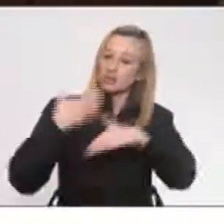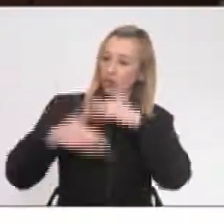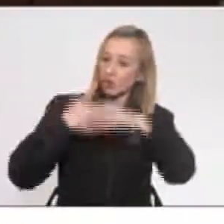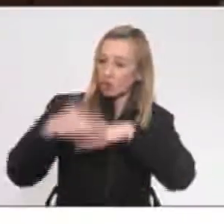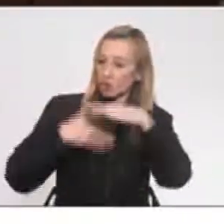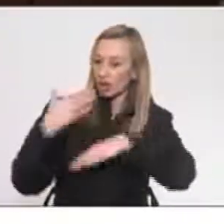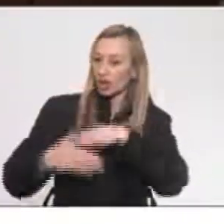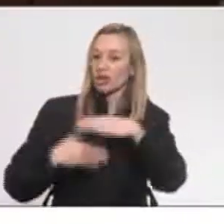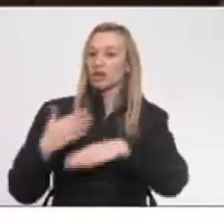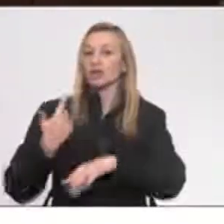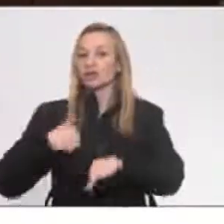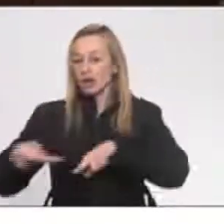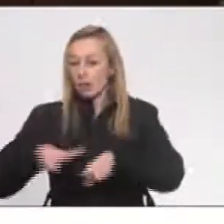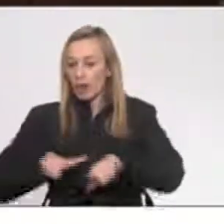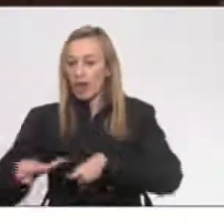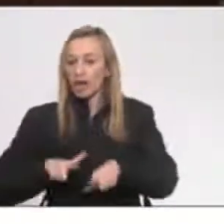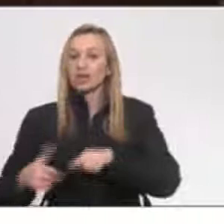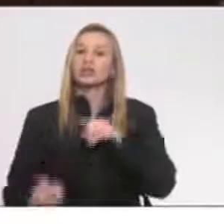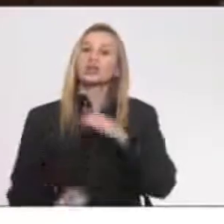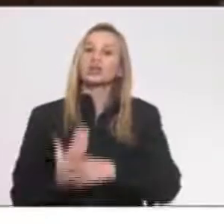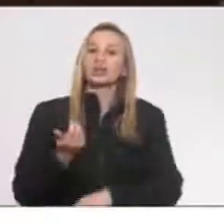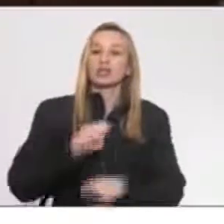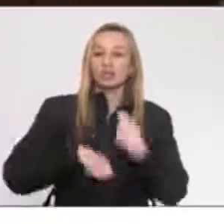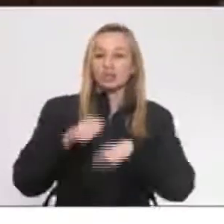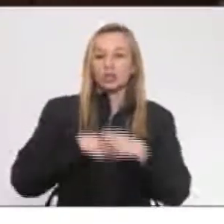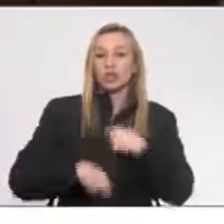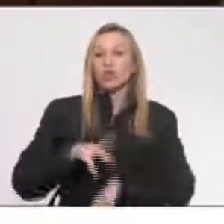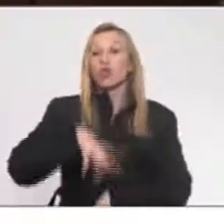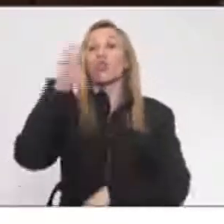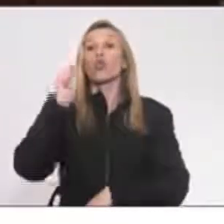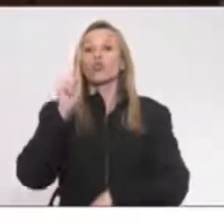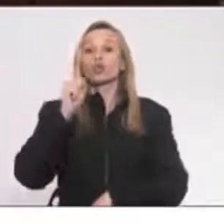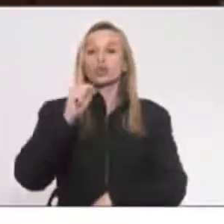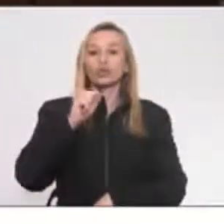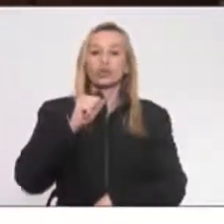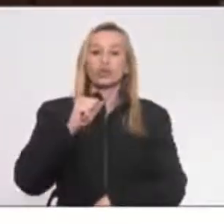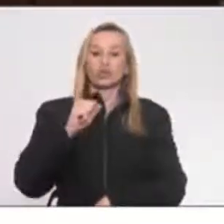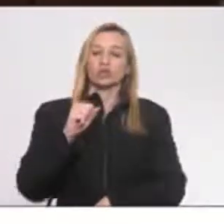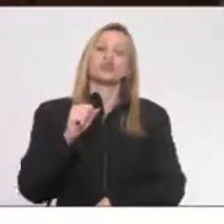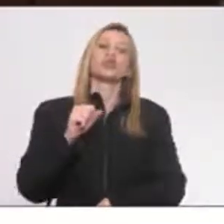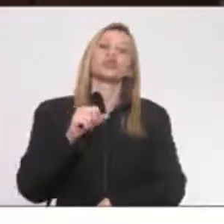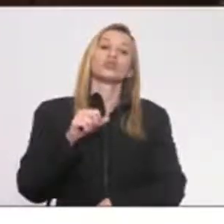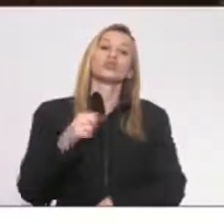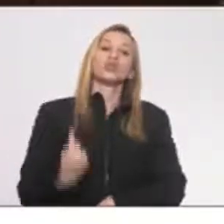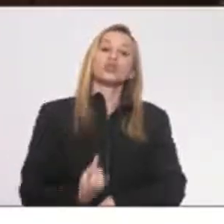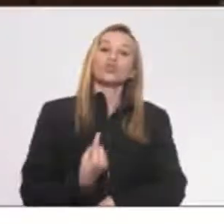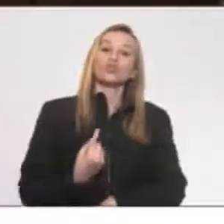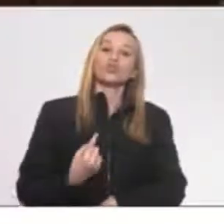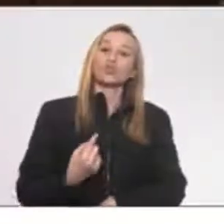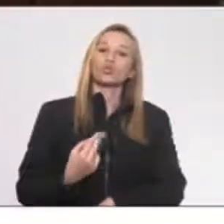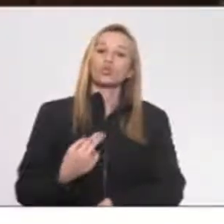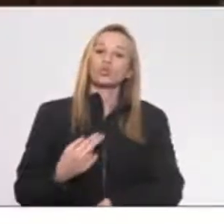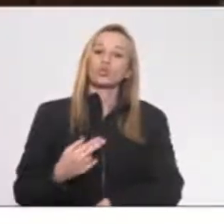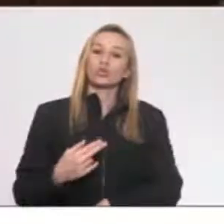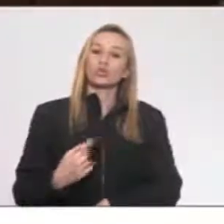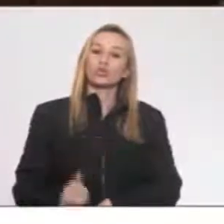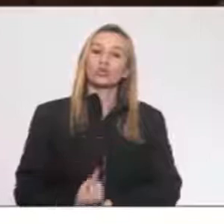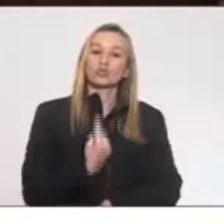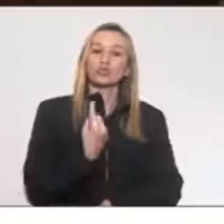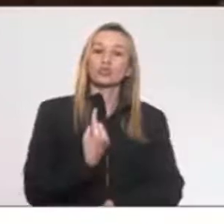desenvolvimento econômico, que é a única saída para o desenvolvimento social. Quero terminar, senhor presidente, com a seguinte